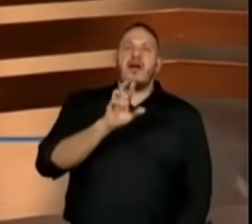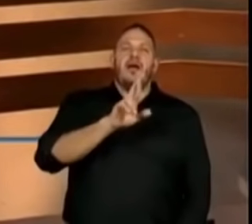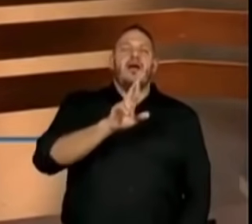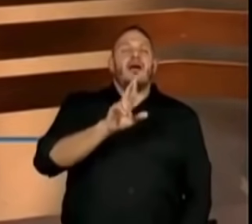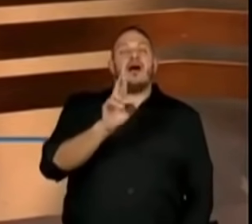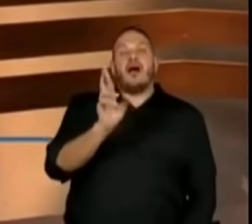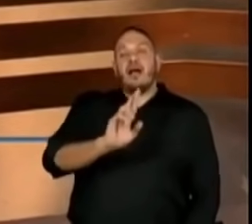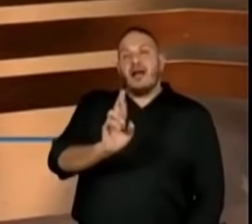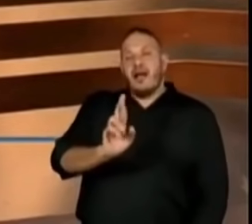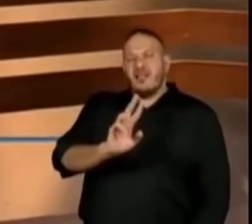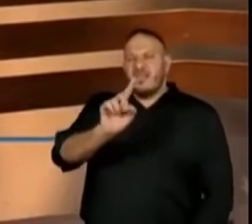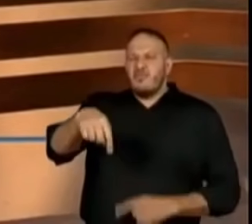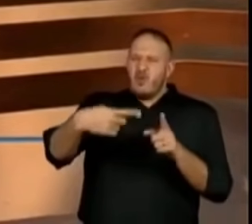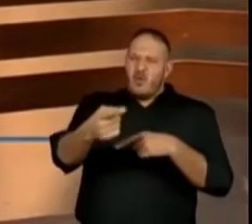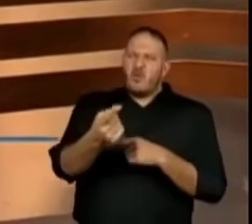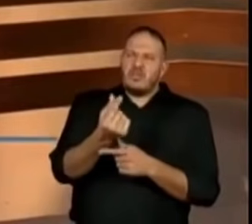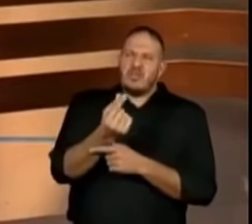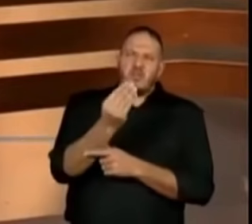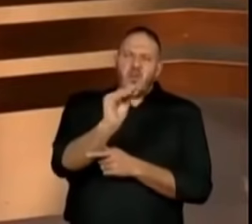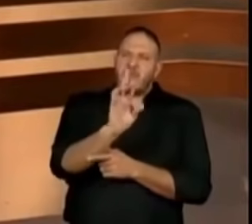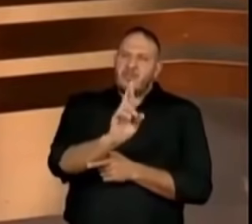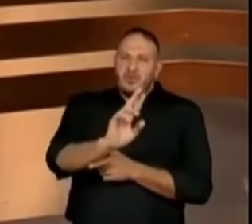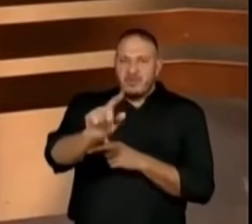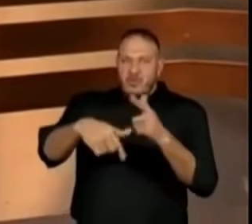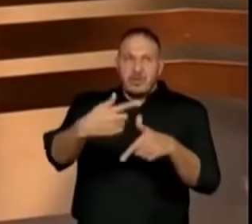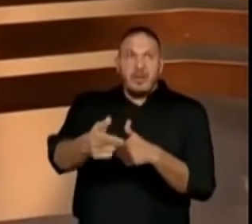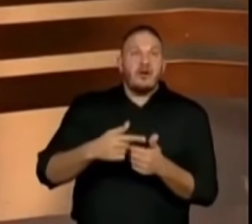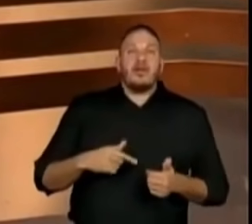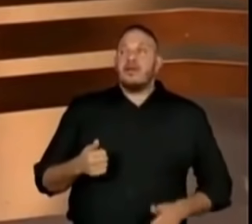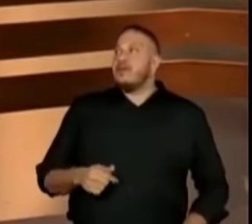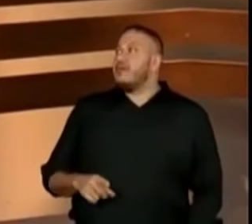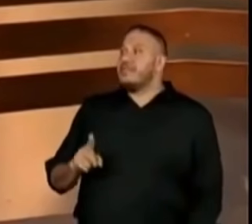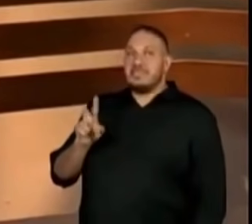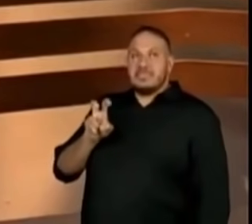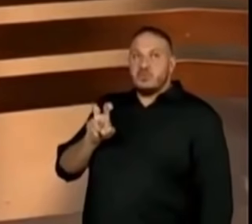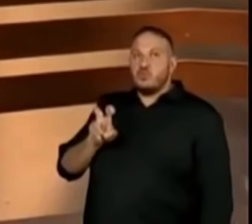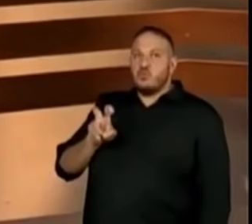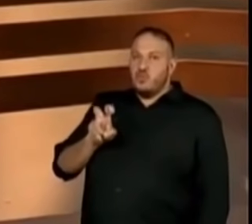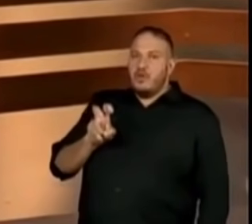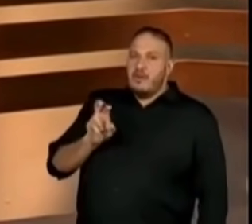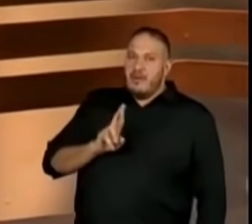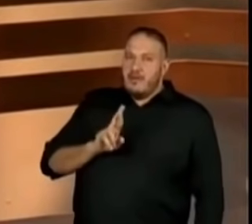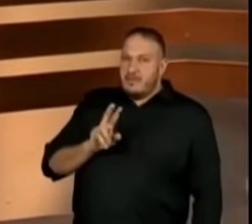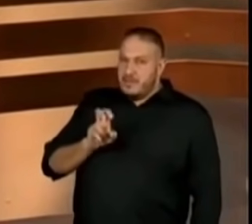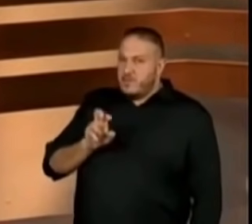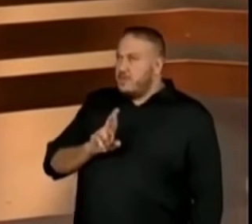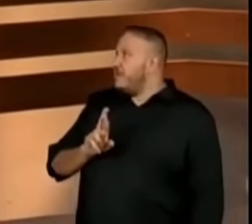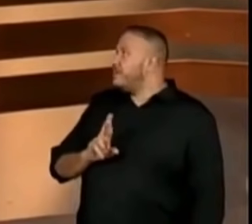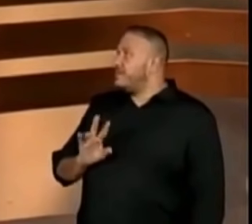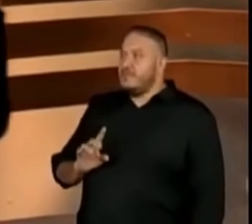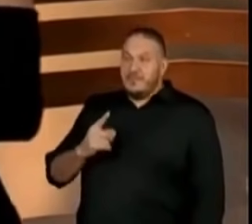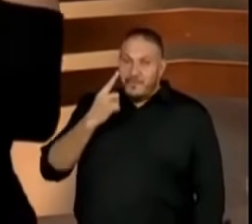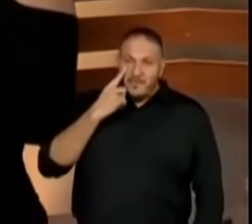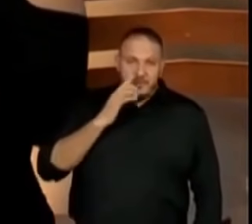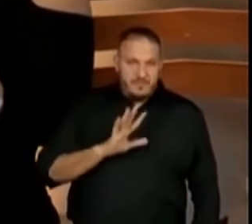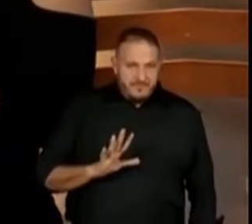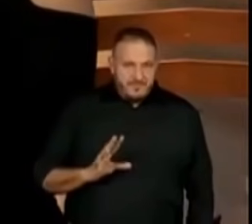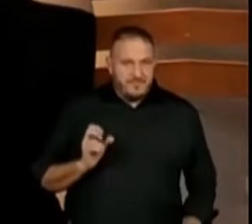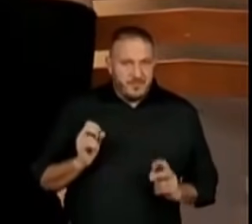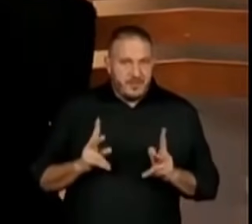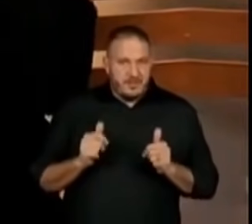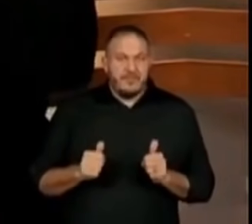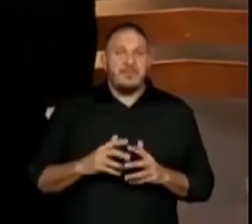ok? 100... e R$5 aqui, ok? Decompus o número,